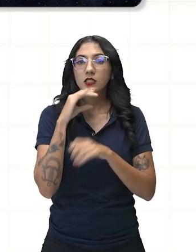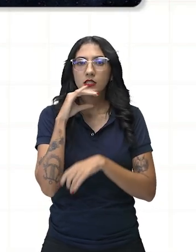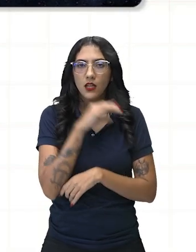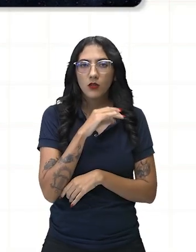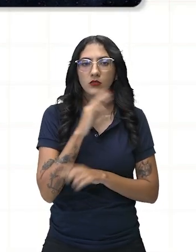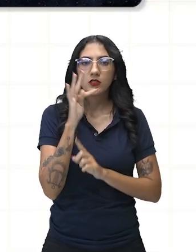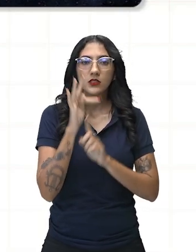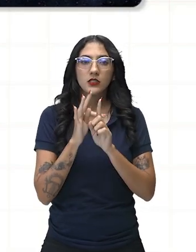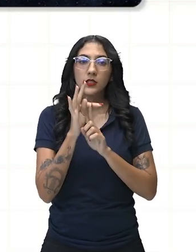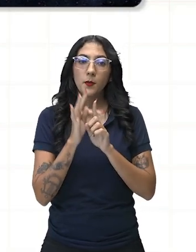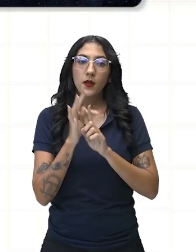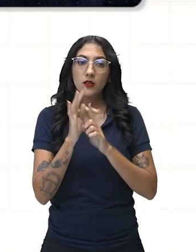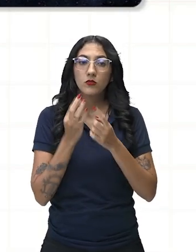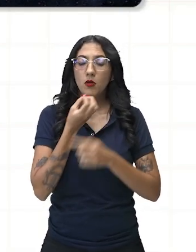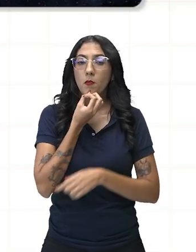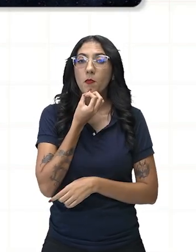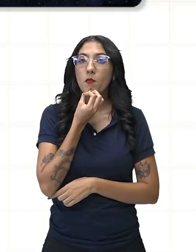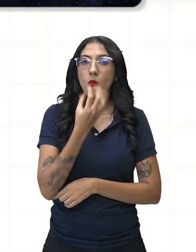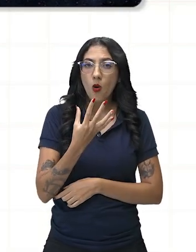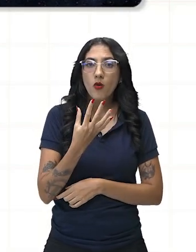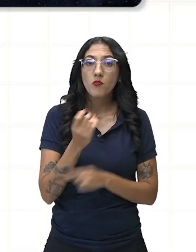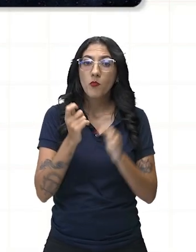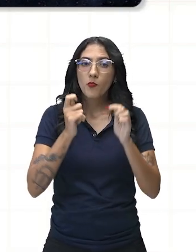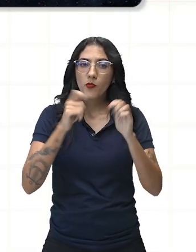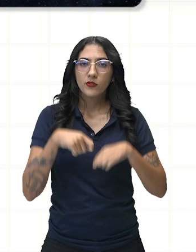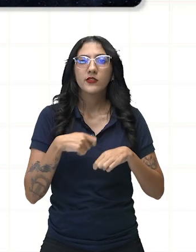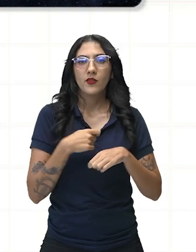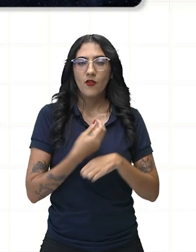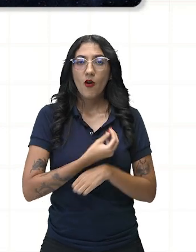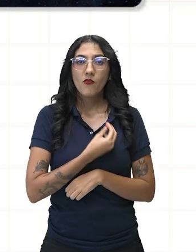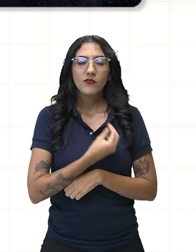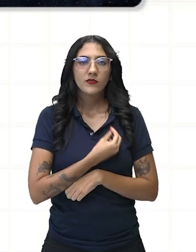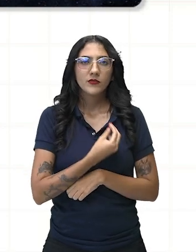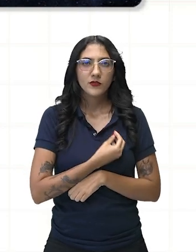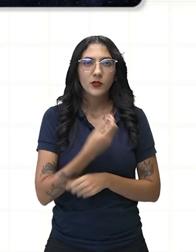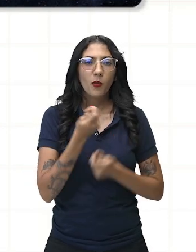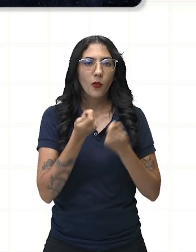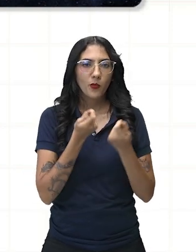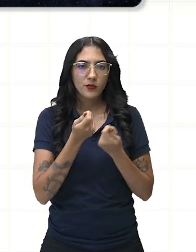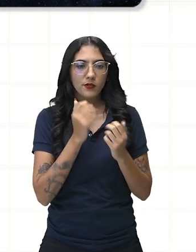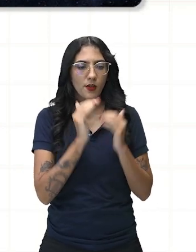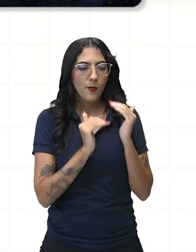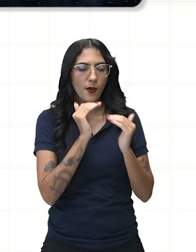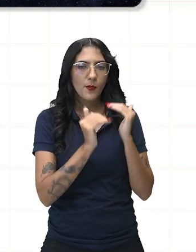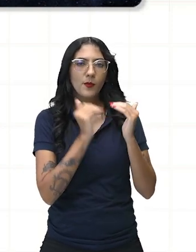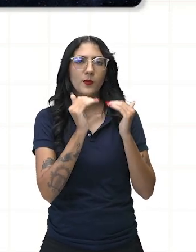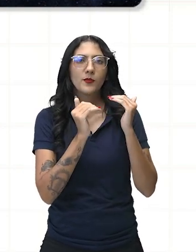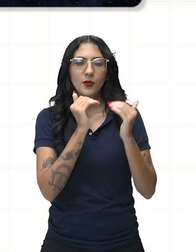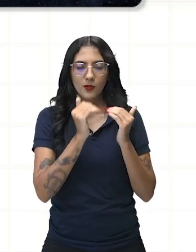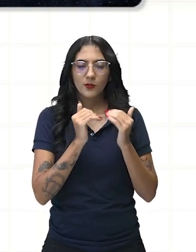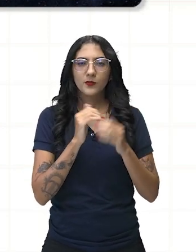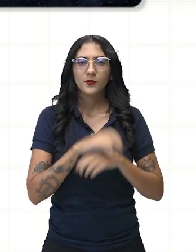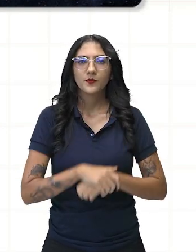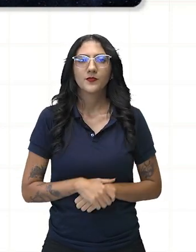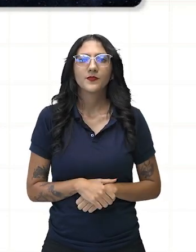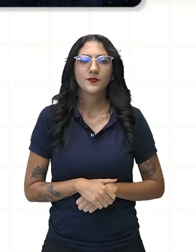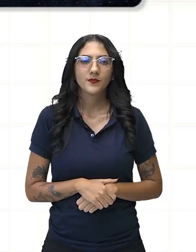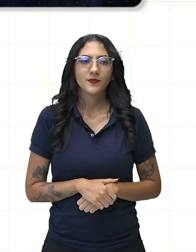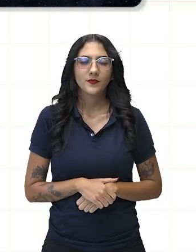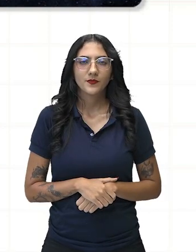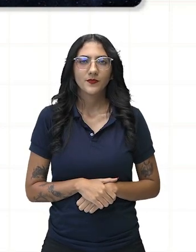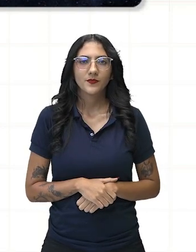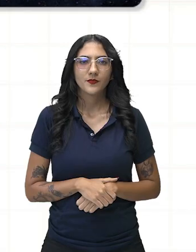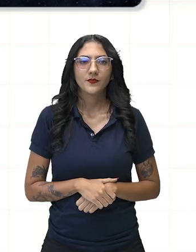em temperatura considerada ali adequada para não só desenvolvimento, mas também para a manutenção da vida do nosso